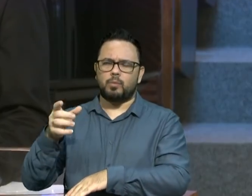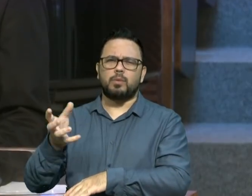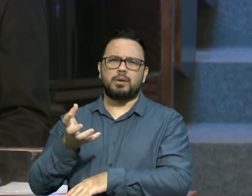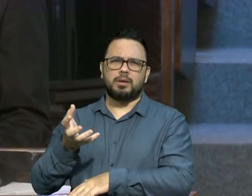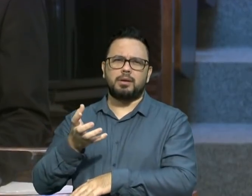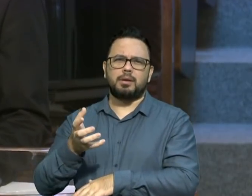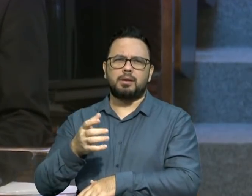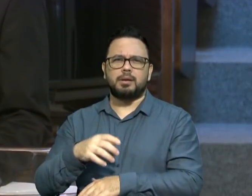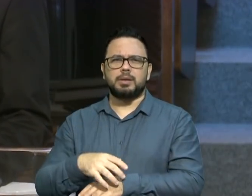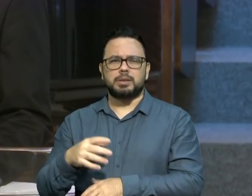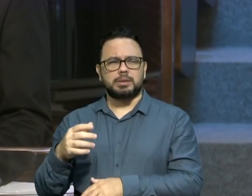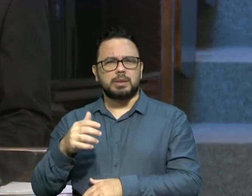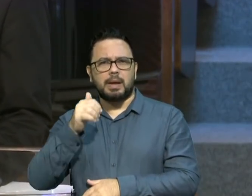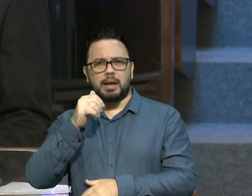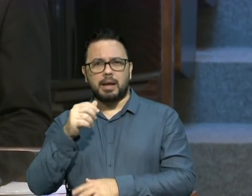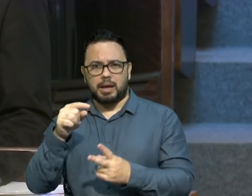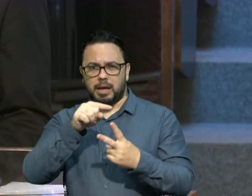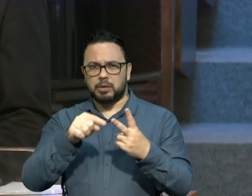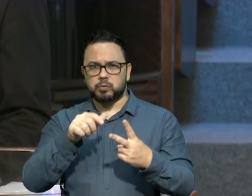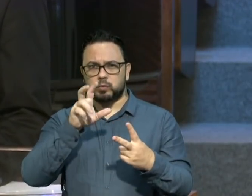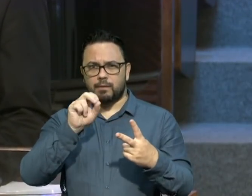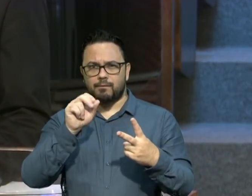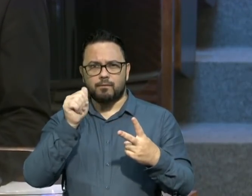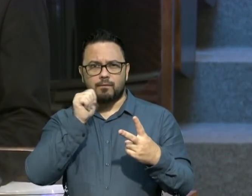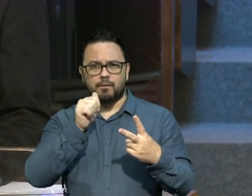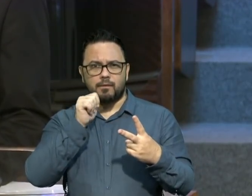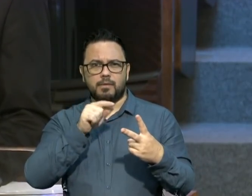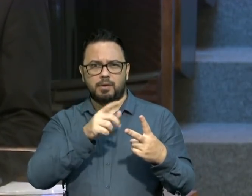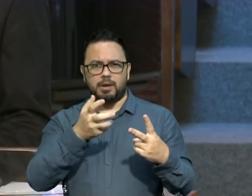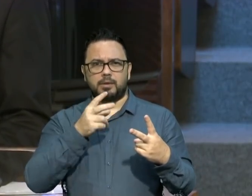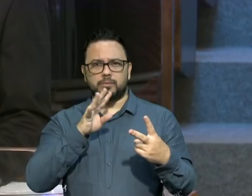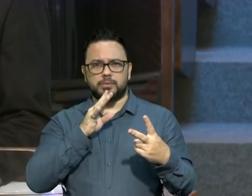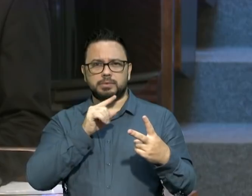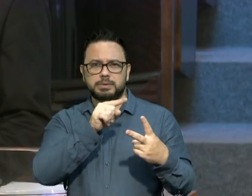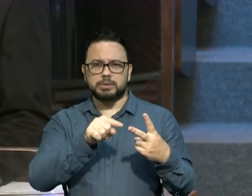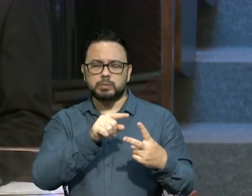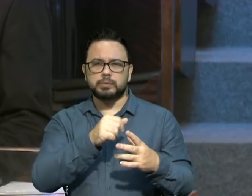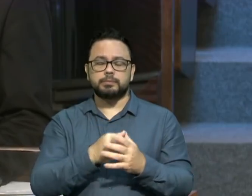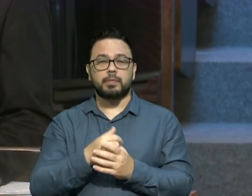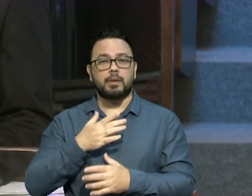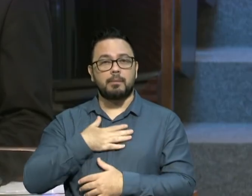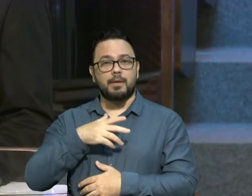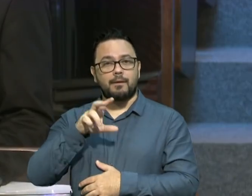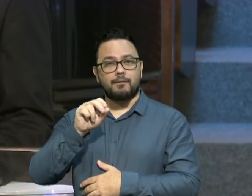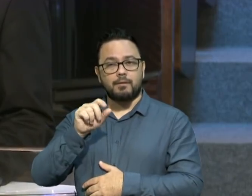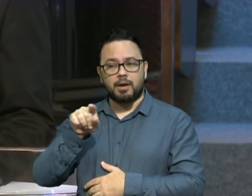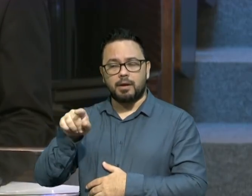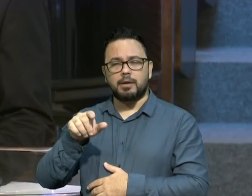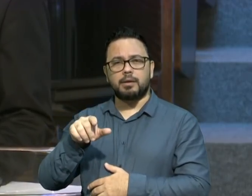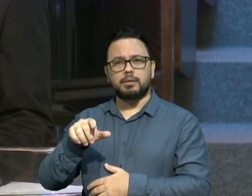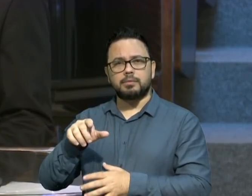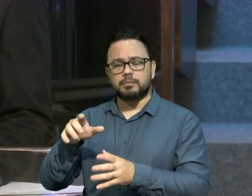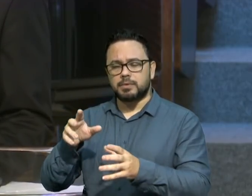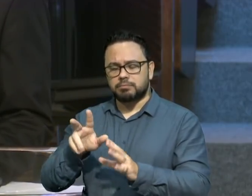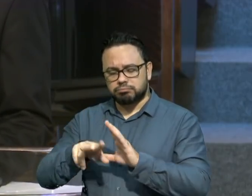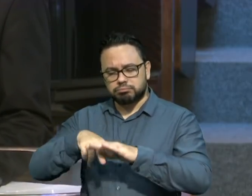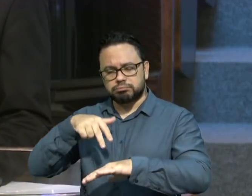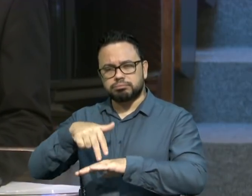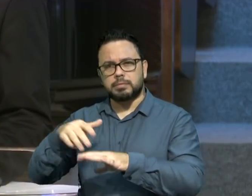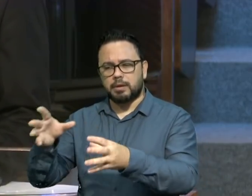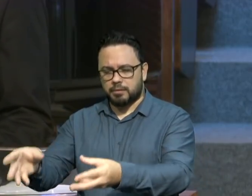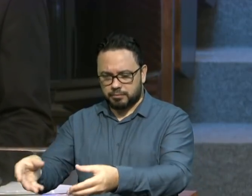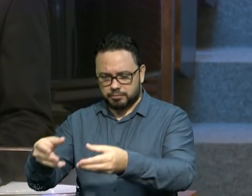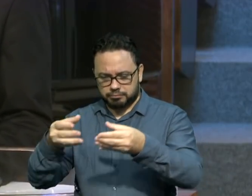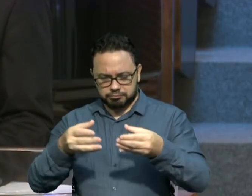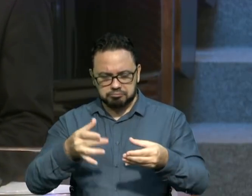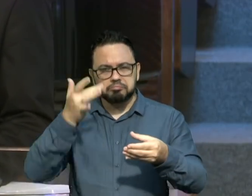materna e paterna a avó Alice vai pegar o cenário e eu não sei